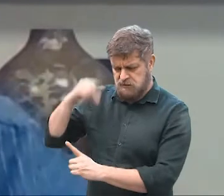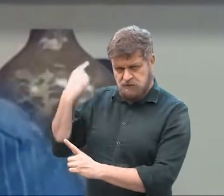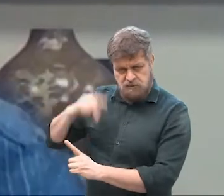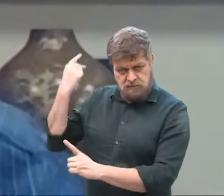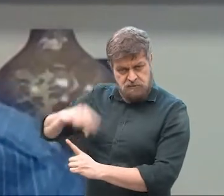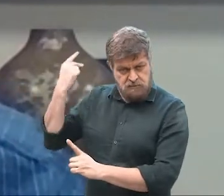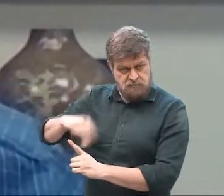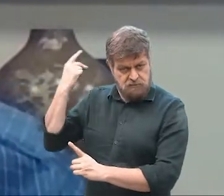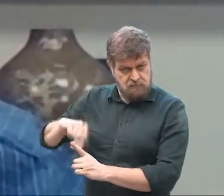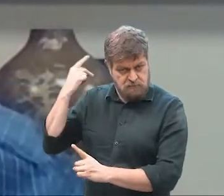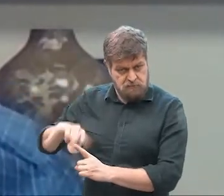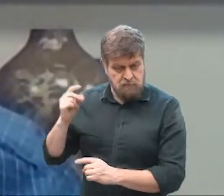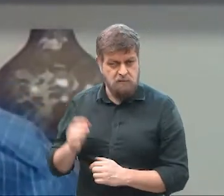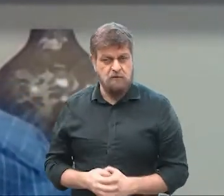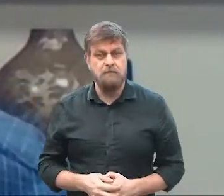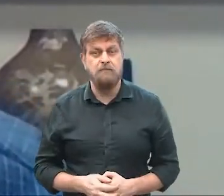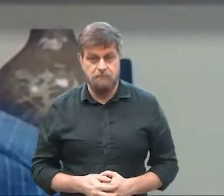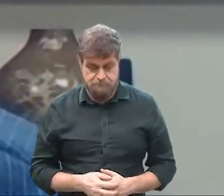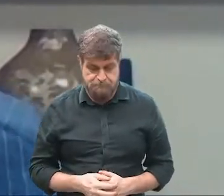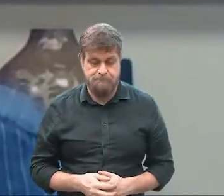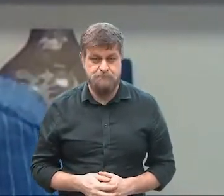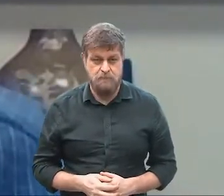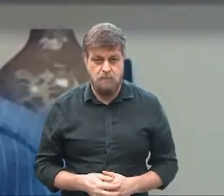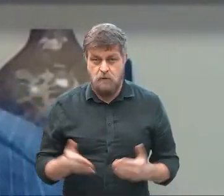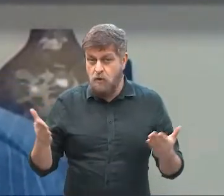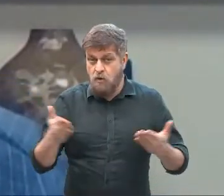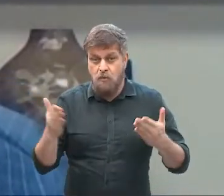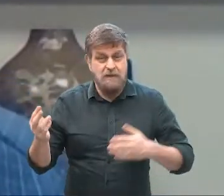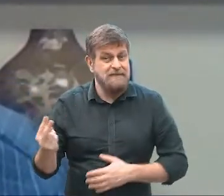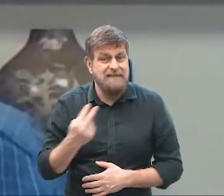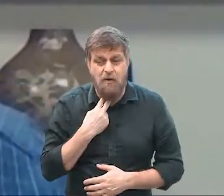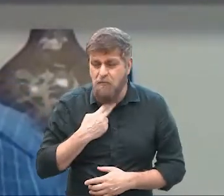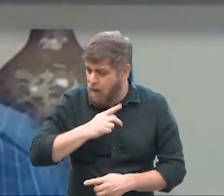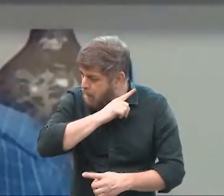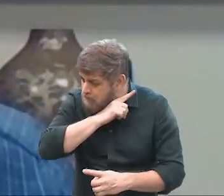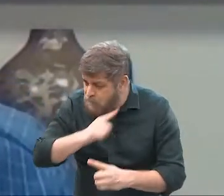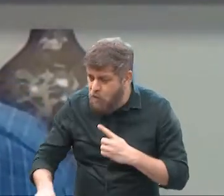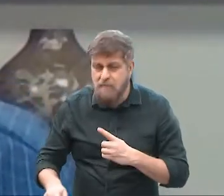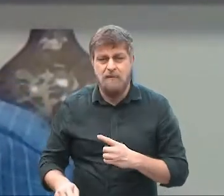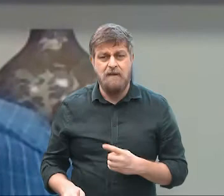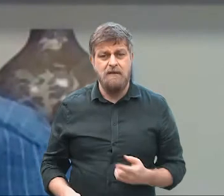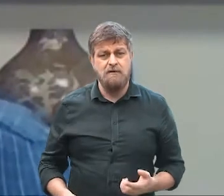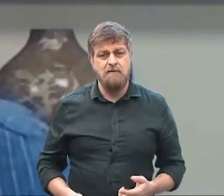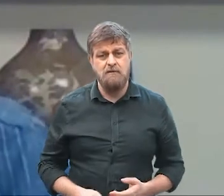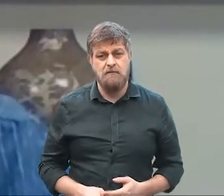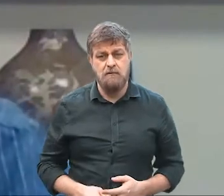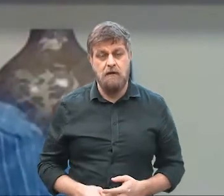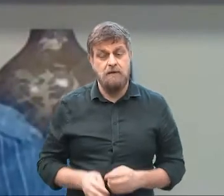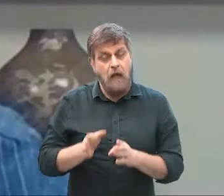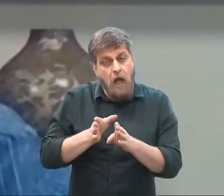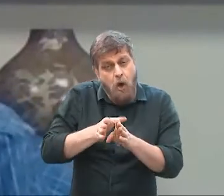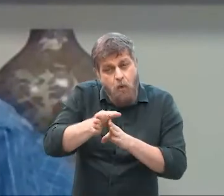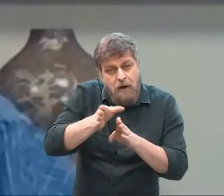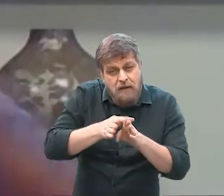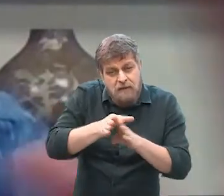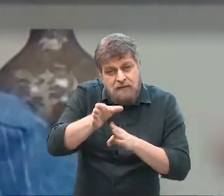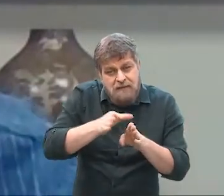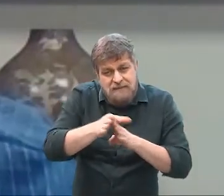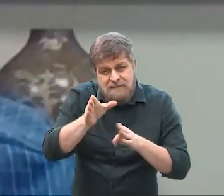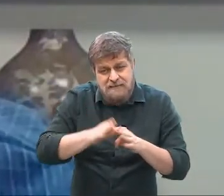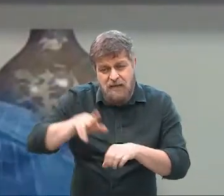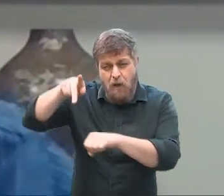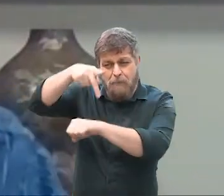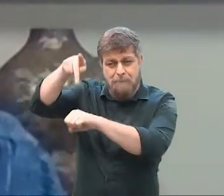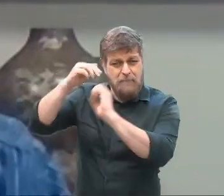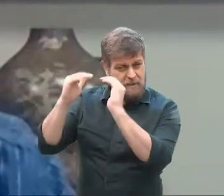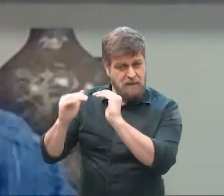uma surra dos pais? Hoje em dia não pode acontecer isso. A orientação que se tem de países de